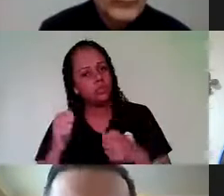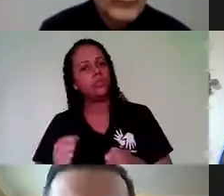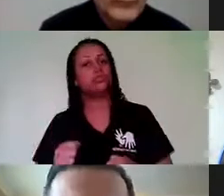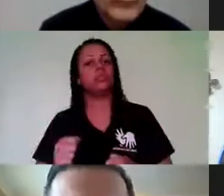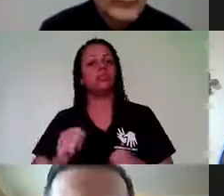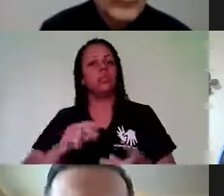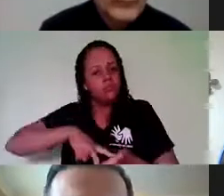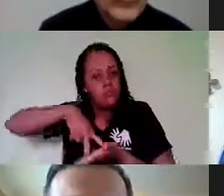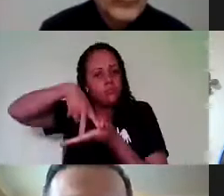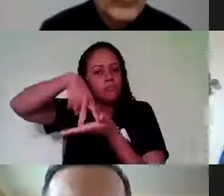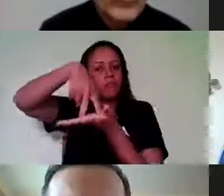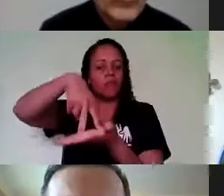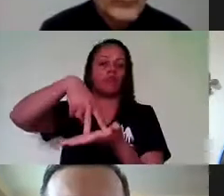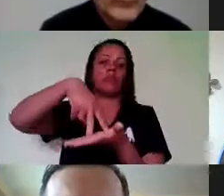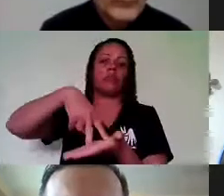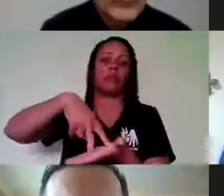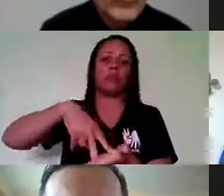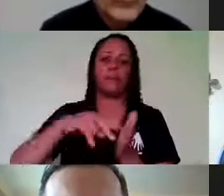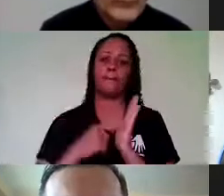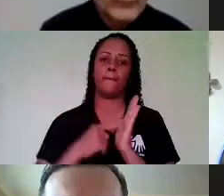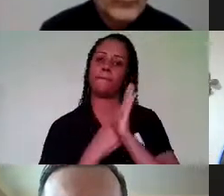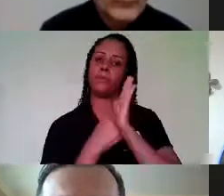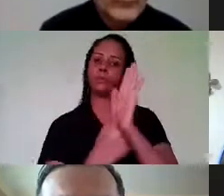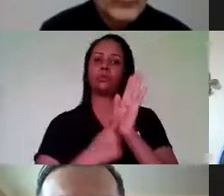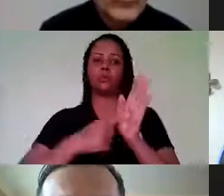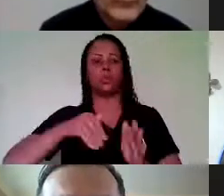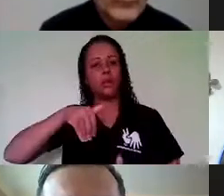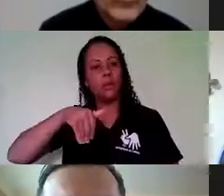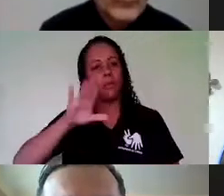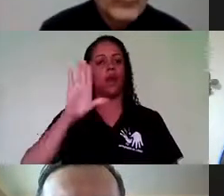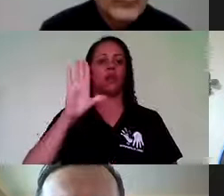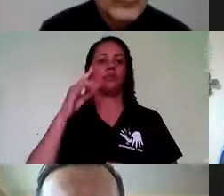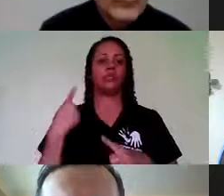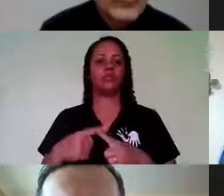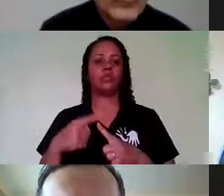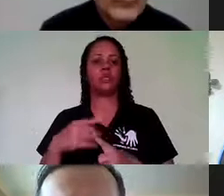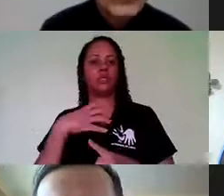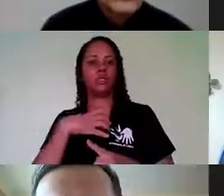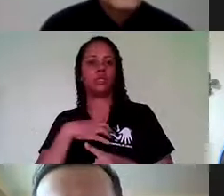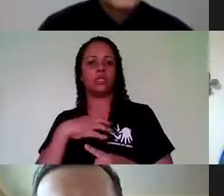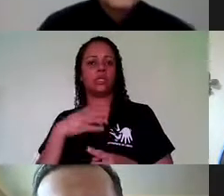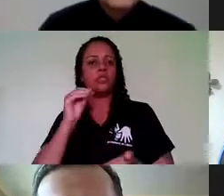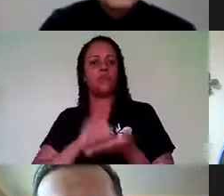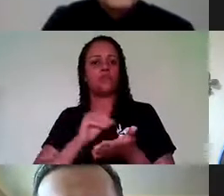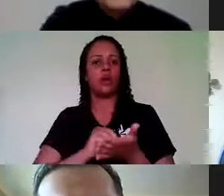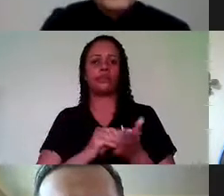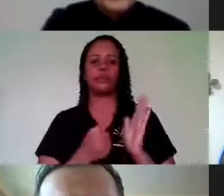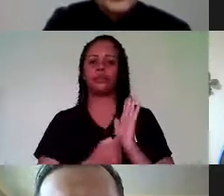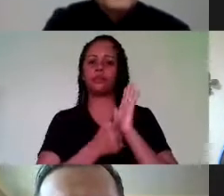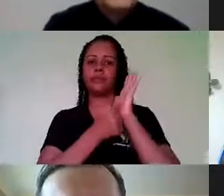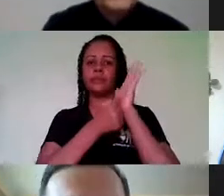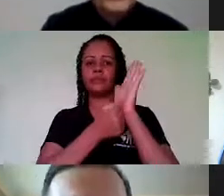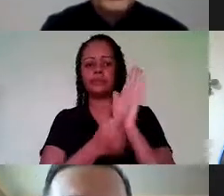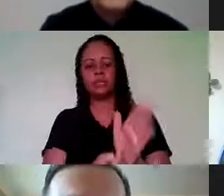outras reivindicações sempre, mas a gente sente falta de ela aparecer de uma forma realmente